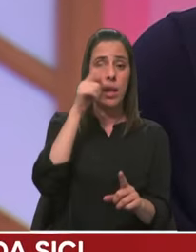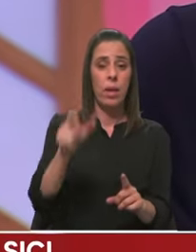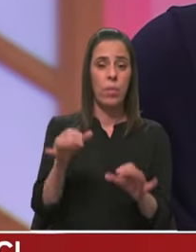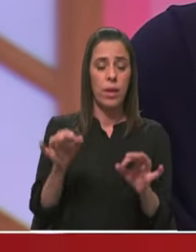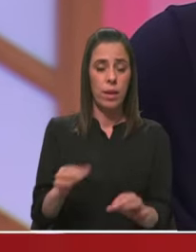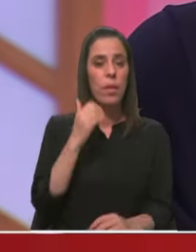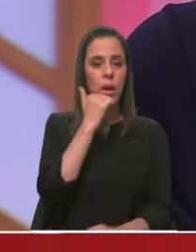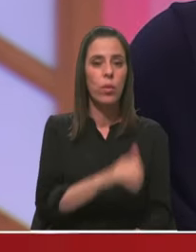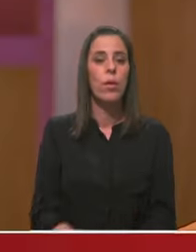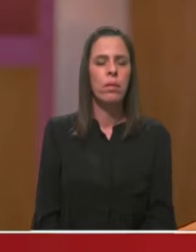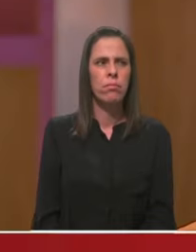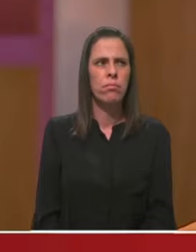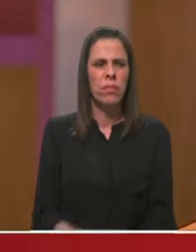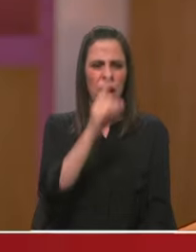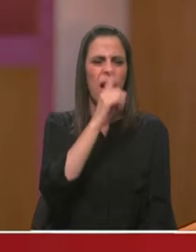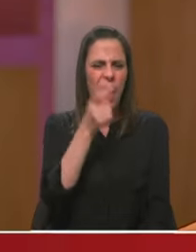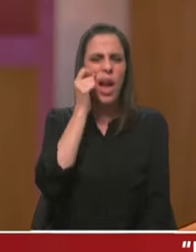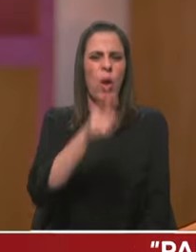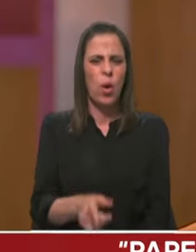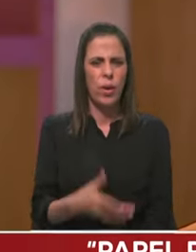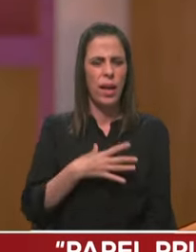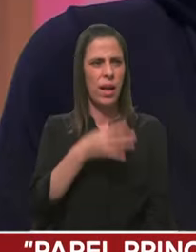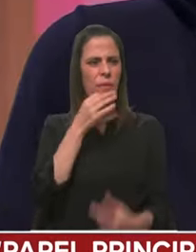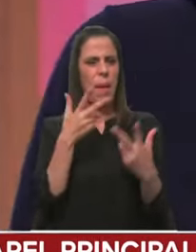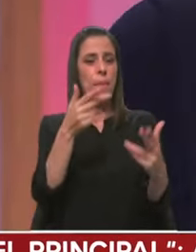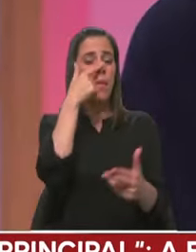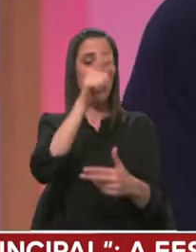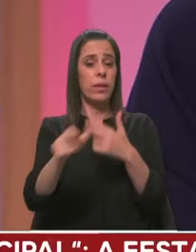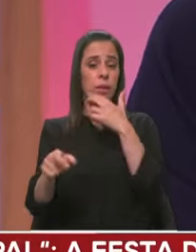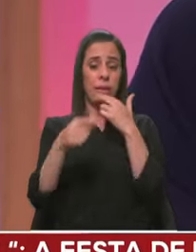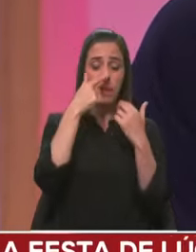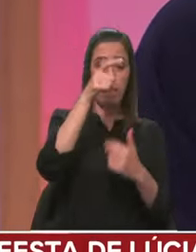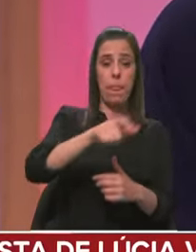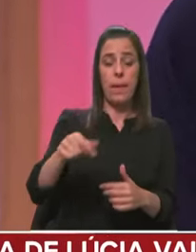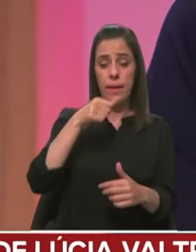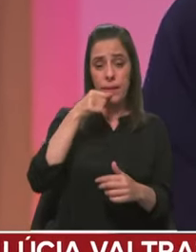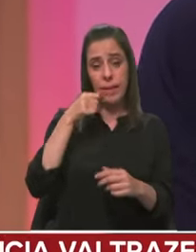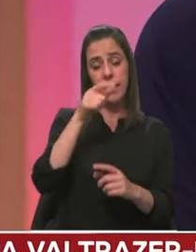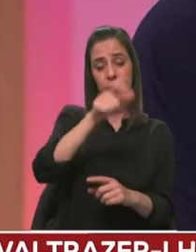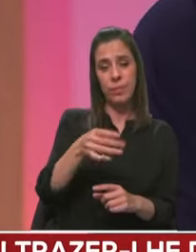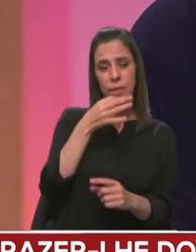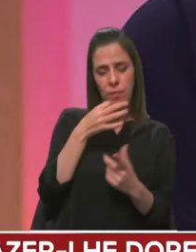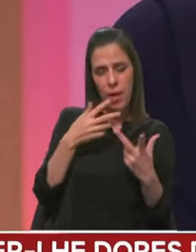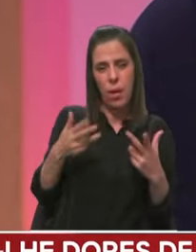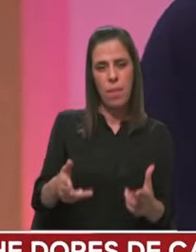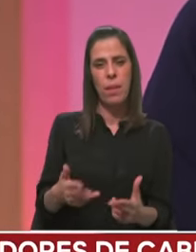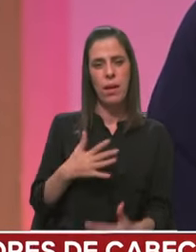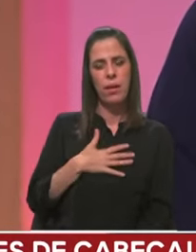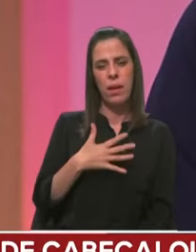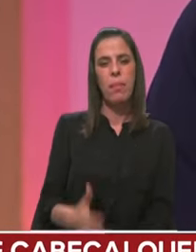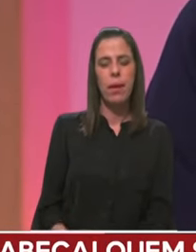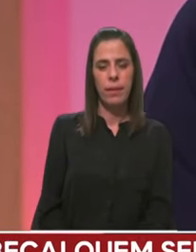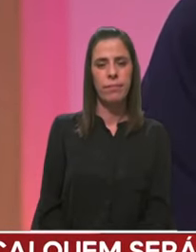mesmo em dor não é quem é que acorda a querer falar mal das pessoas porque eu essas pessoas que falam mal eu tenho pena